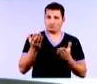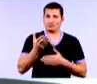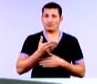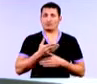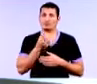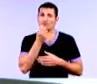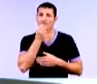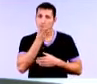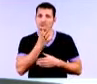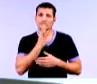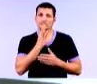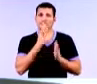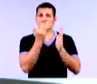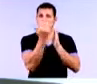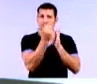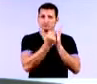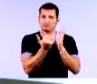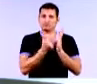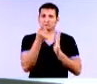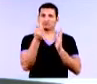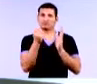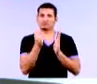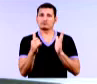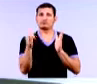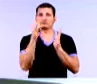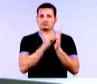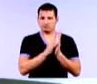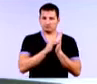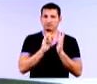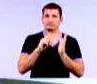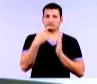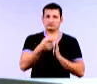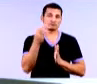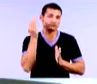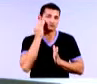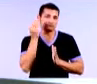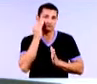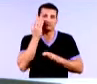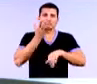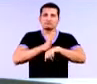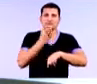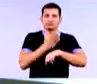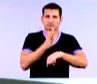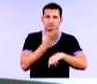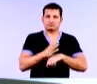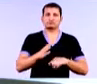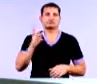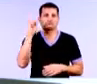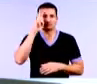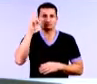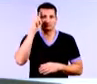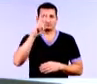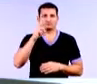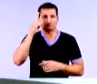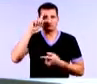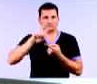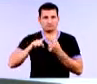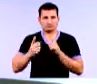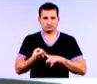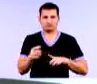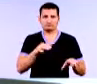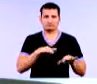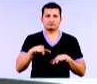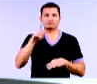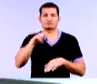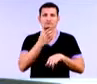vocês possam instalá-los e, a partir daí, também testar a prática. Lembre-se, lógica de programação